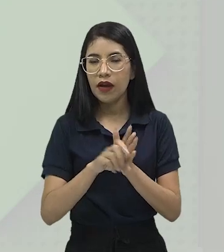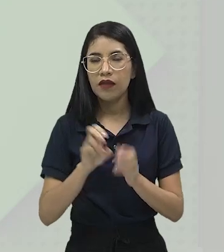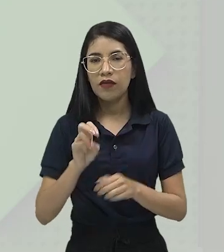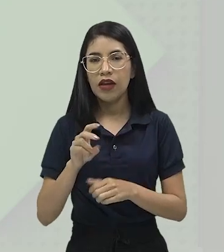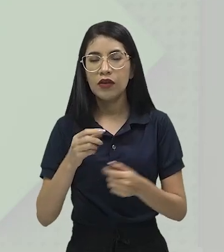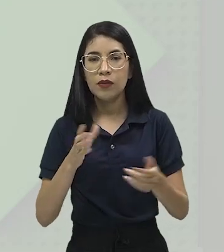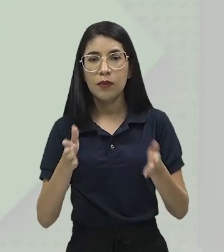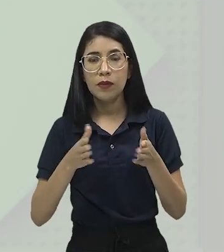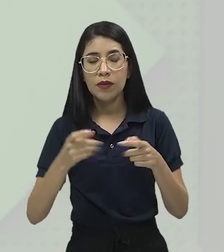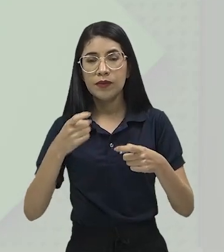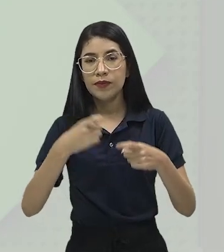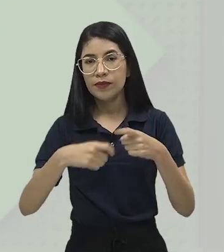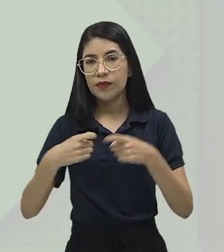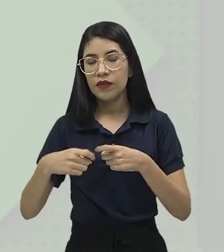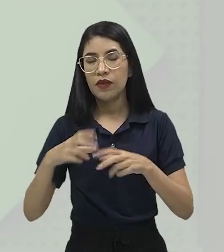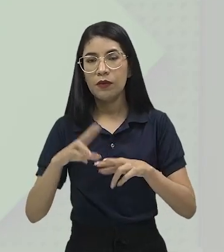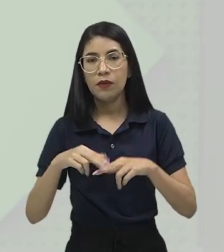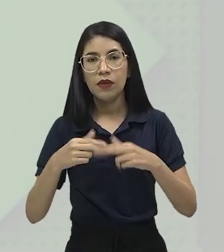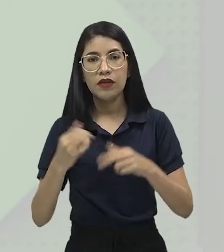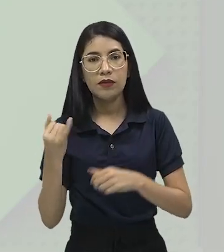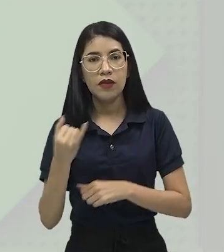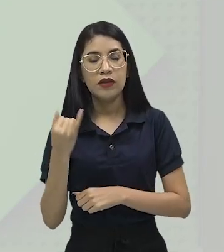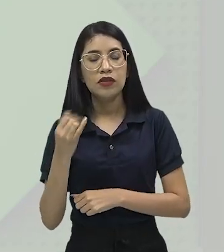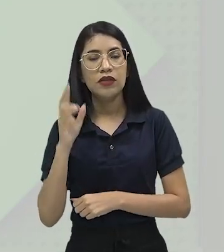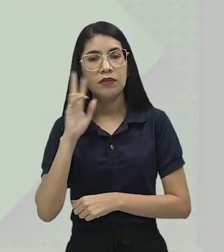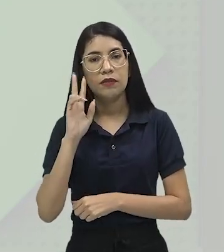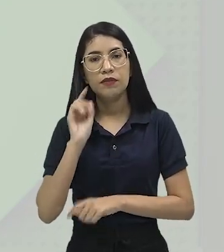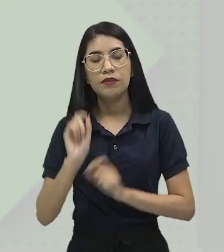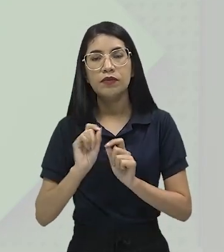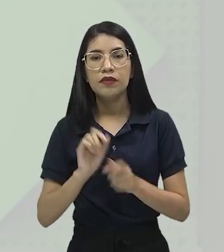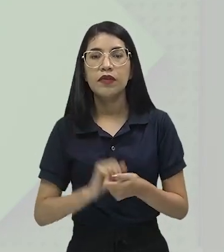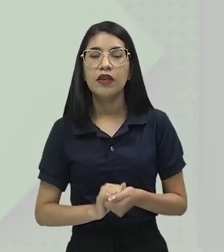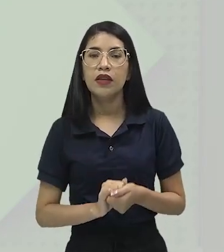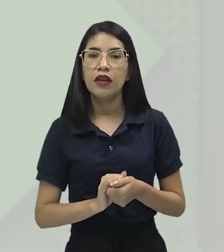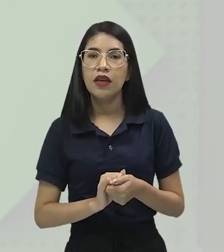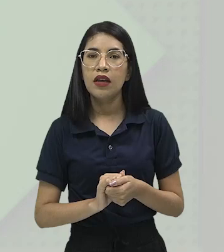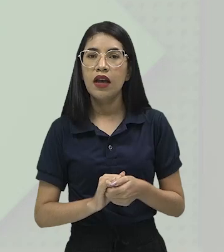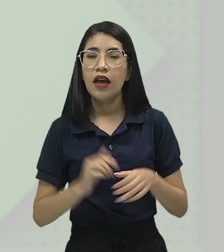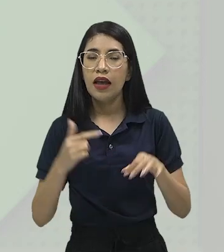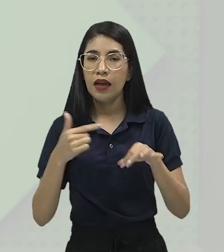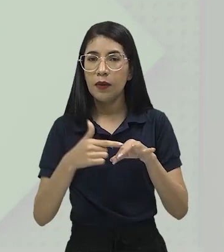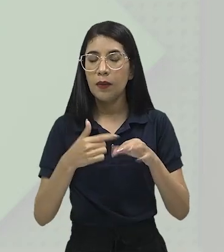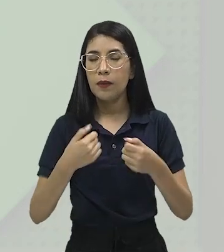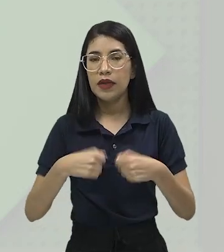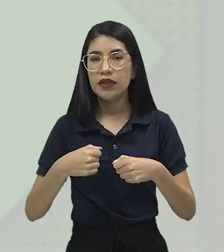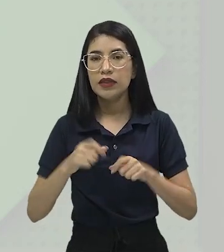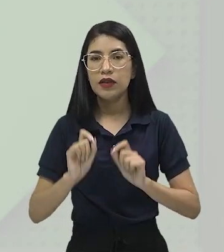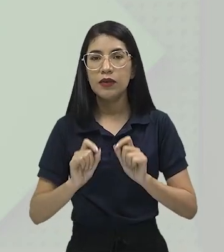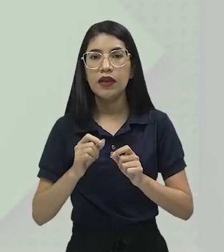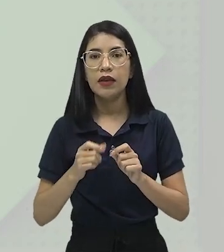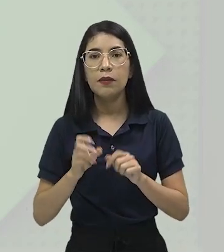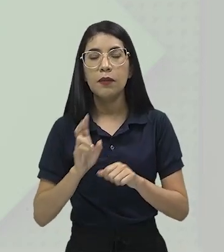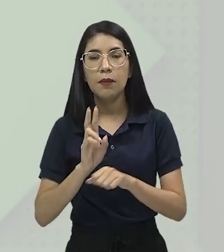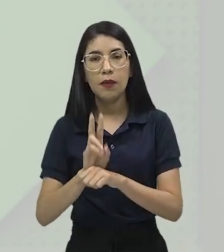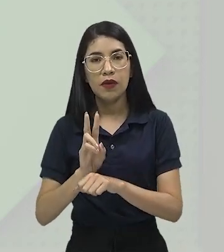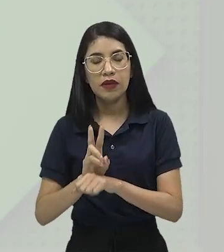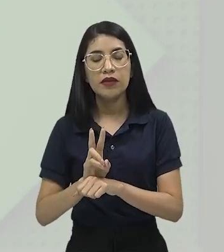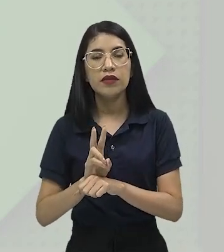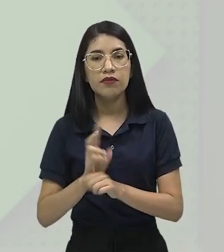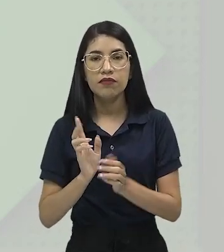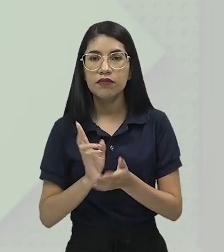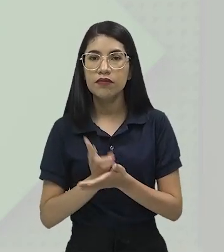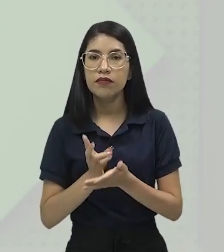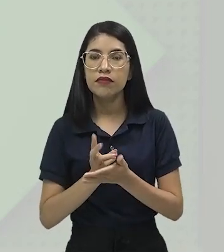relação sexual. Por isso que é importante a gente lembrar que todo contato íntimo ele deve vir protegido, né?